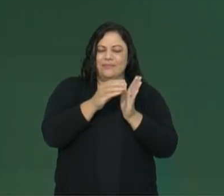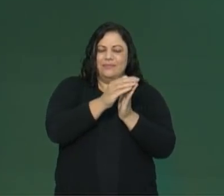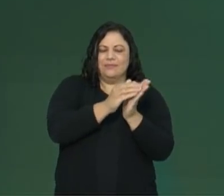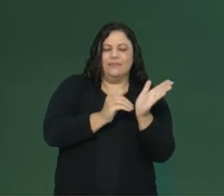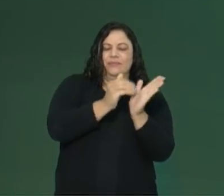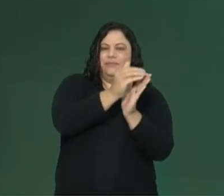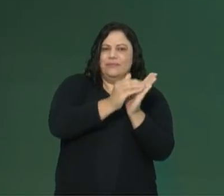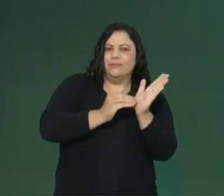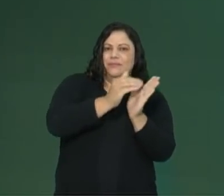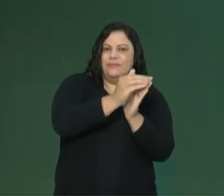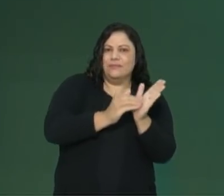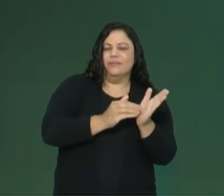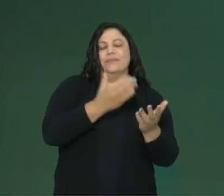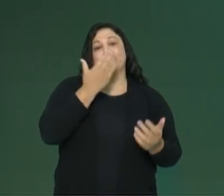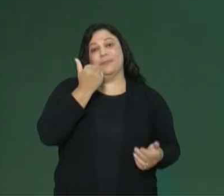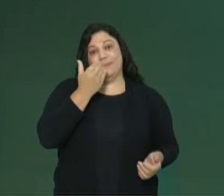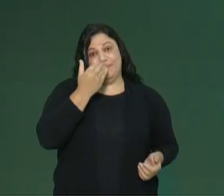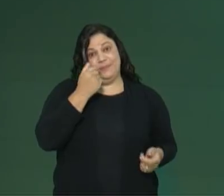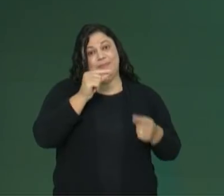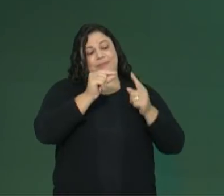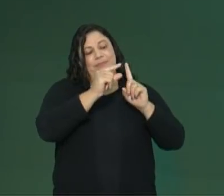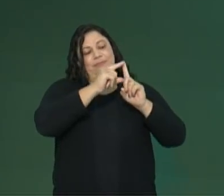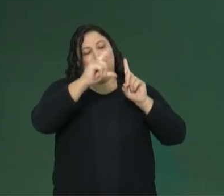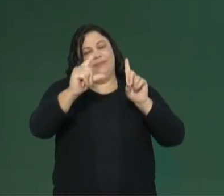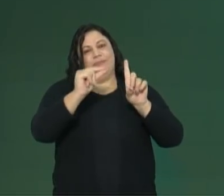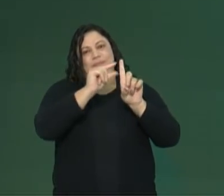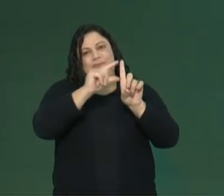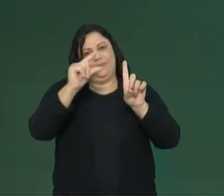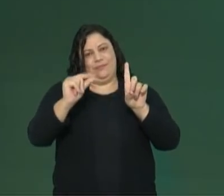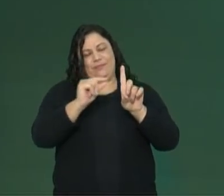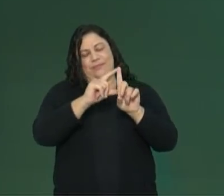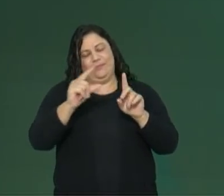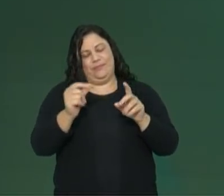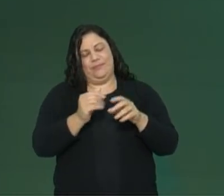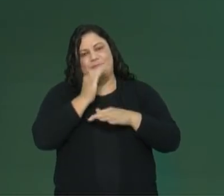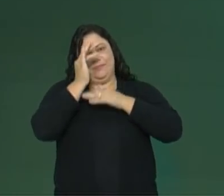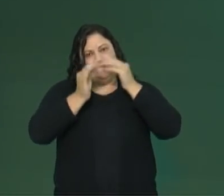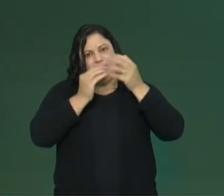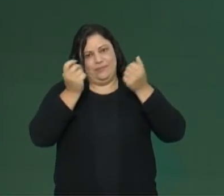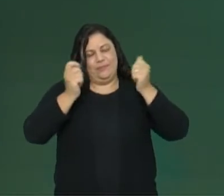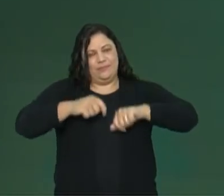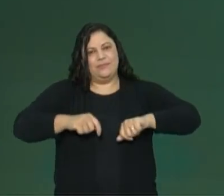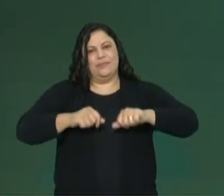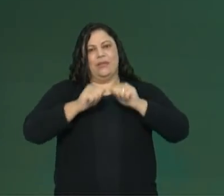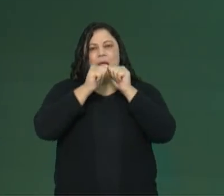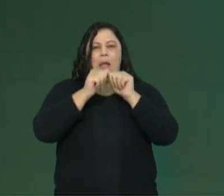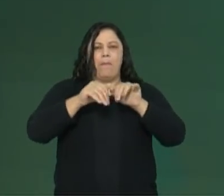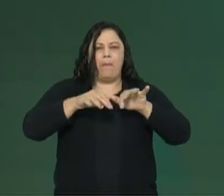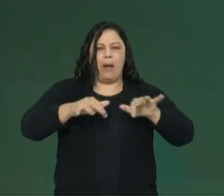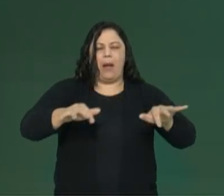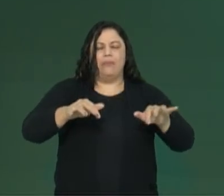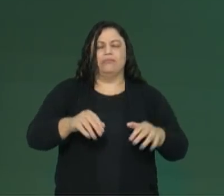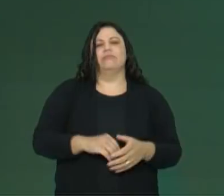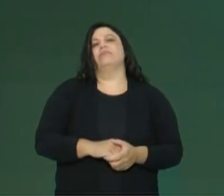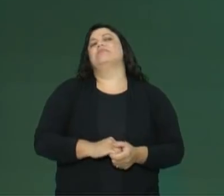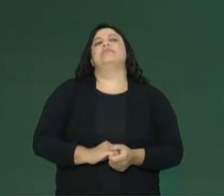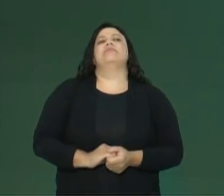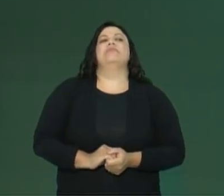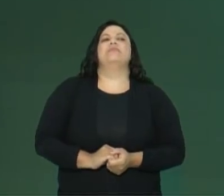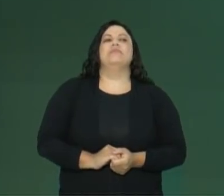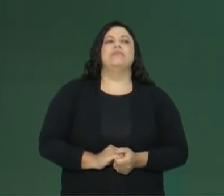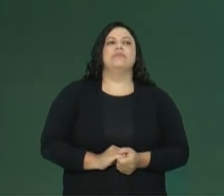folhas. Por isso que eles acabam sendo, às vezes, até quando saem de controle, se tornam pragas na agricultura. Uma